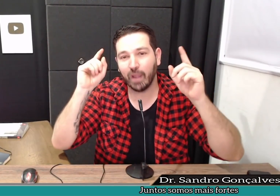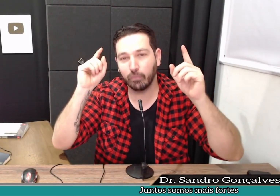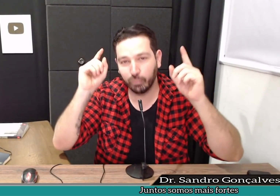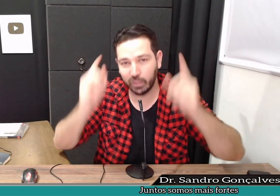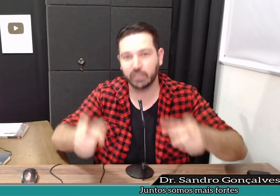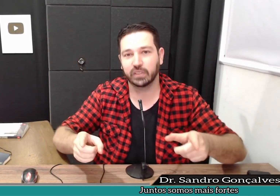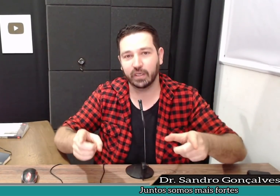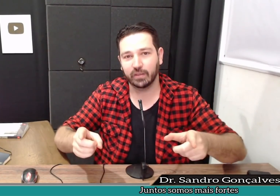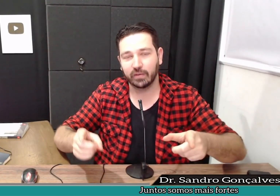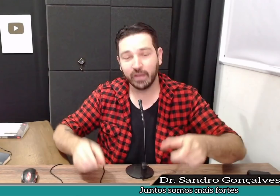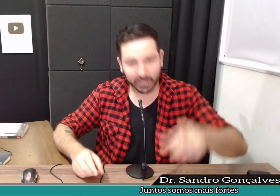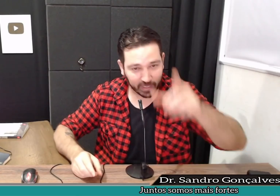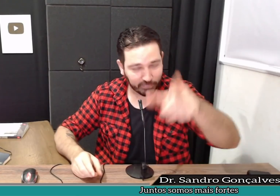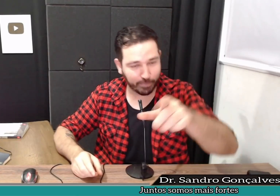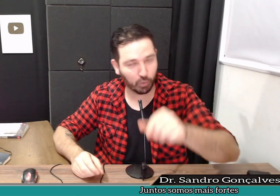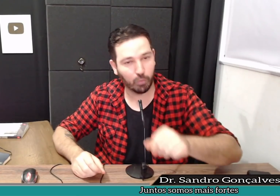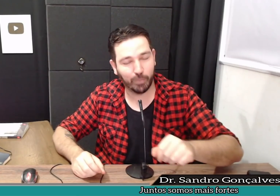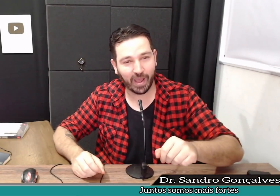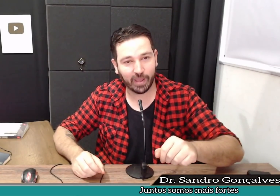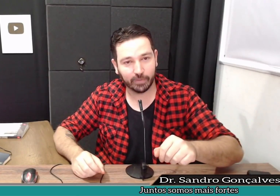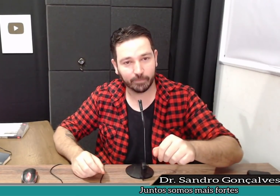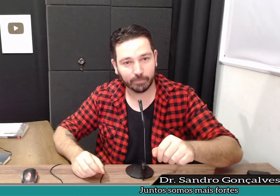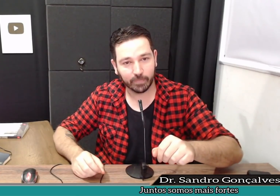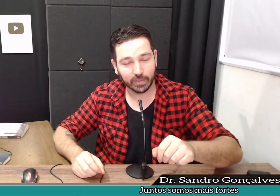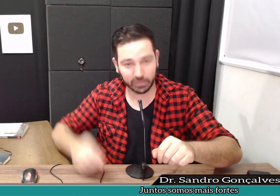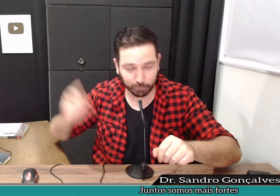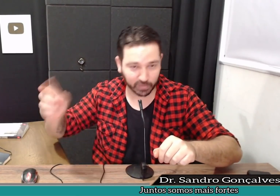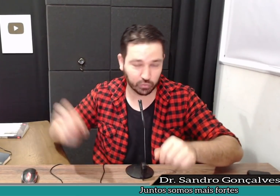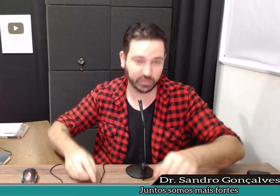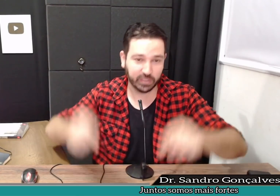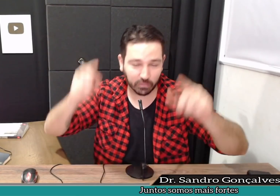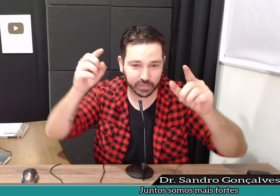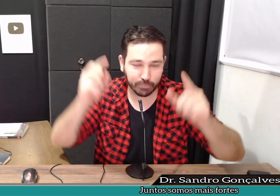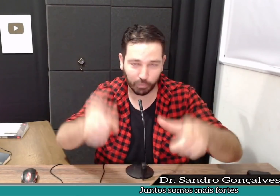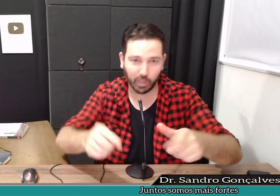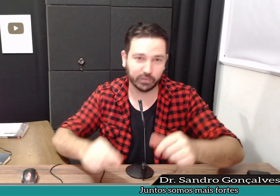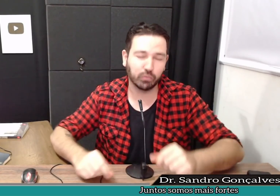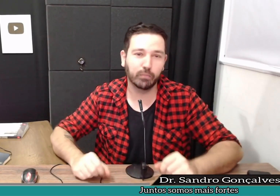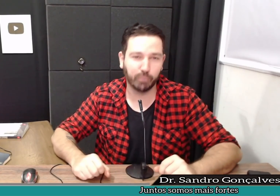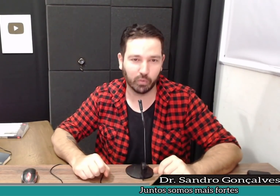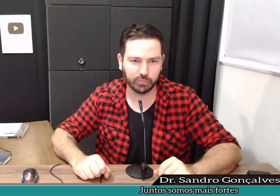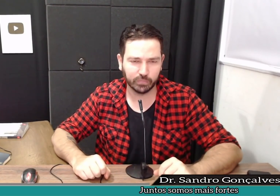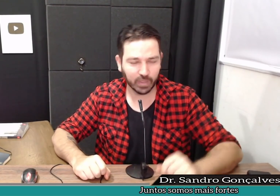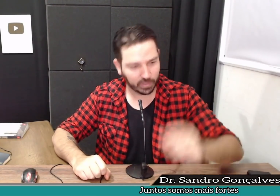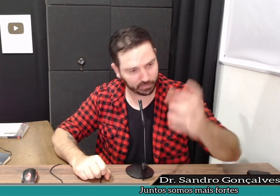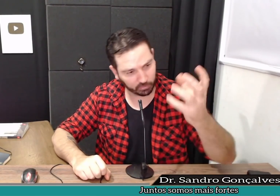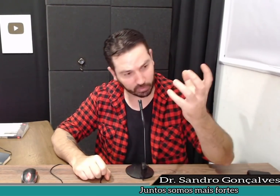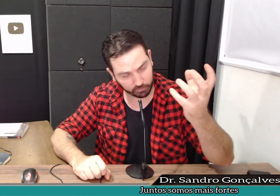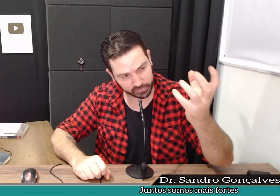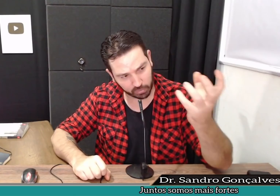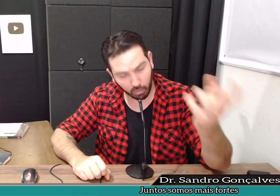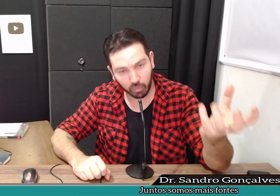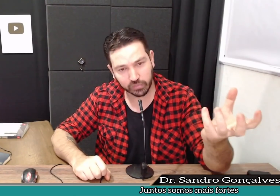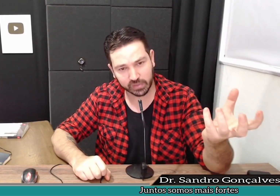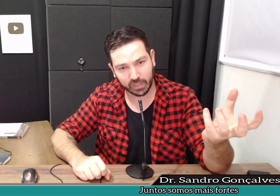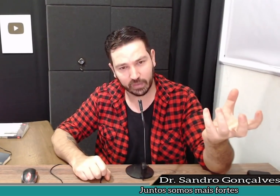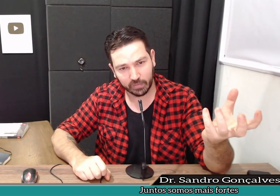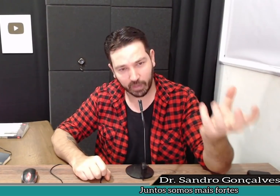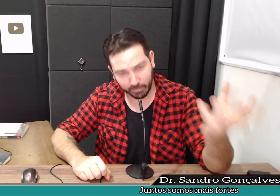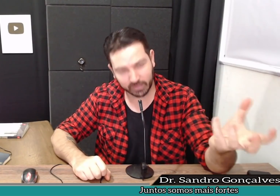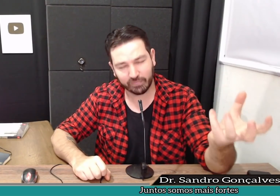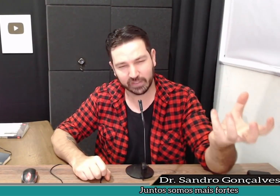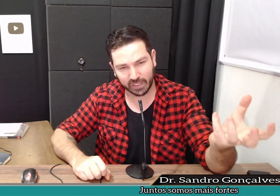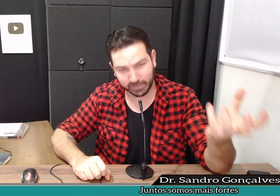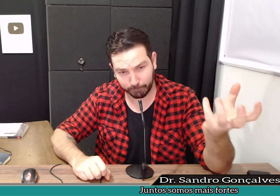preocupar com política, quem vai preocupar são pessoas que não se importam com o povo. Então eu quero que você ouça